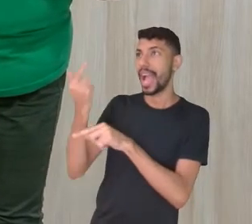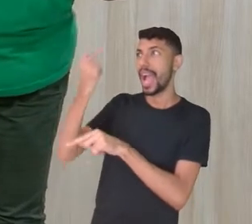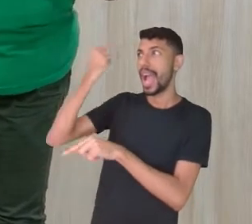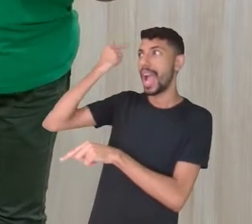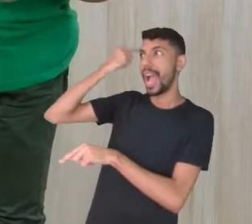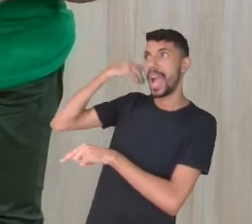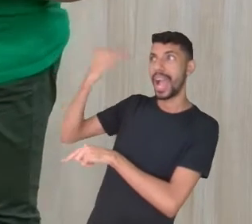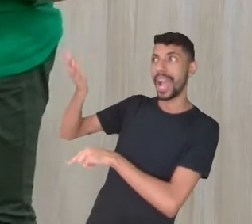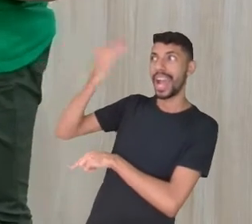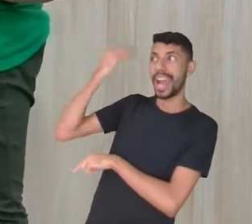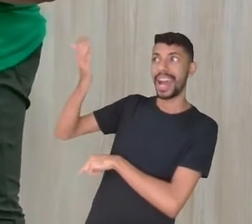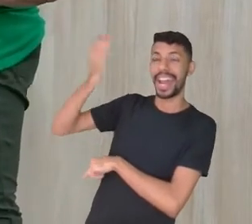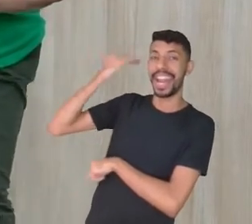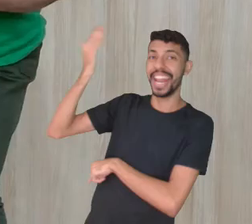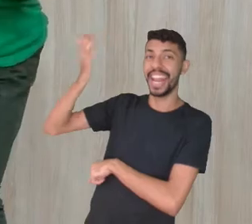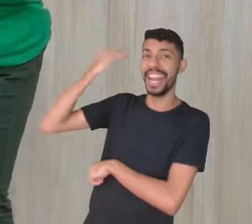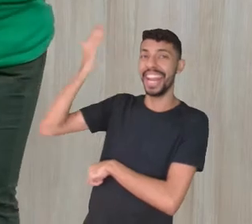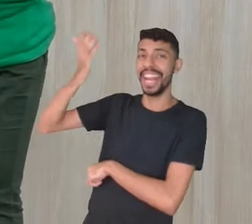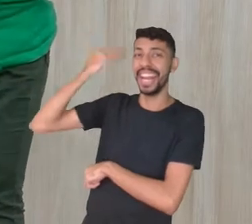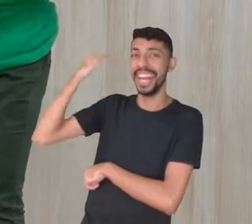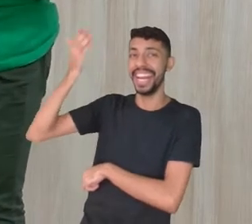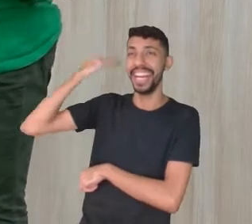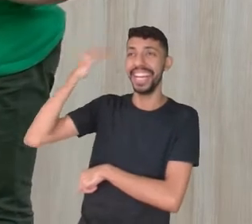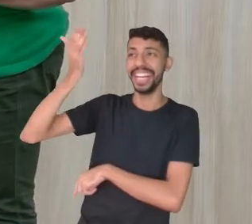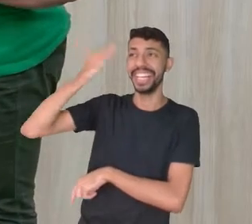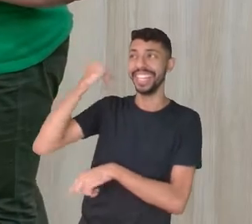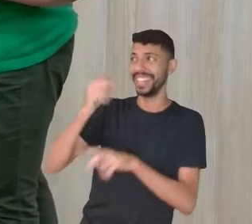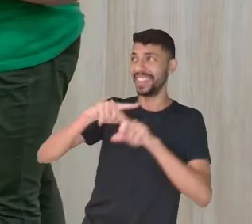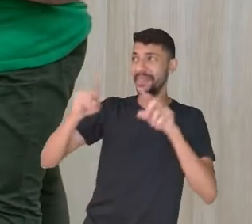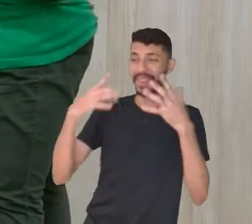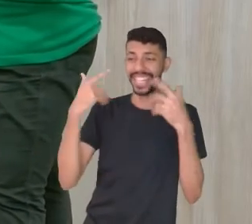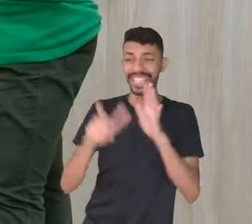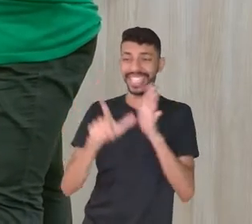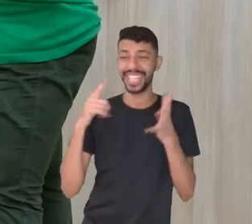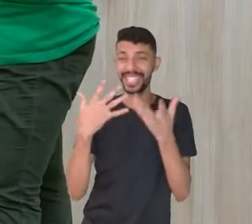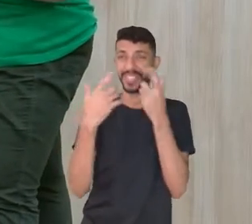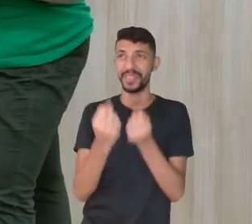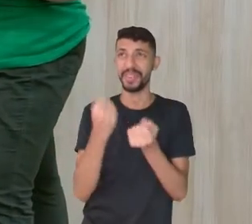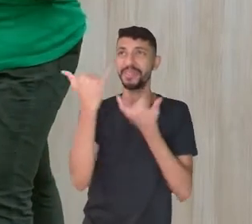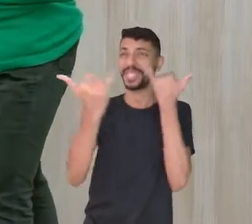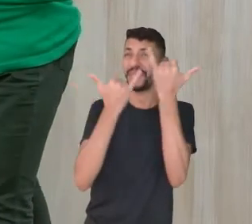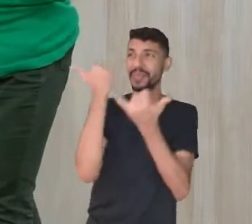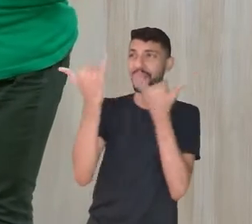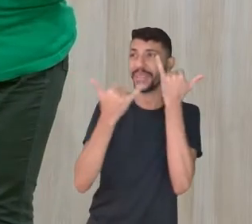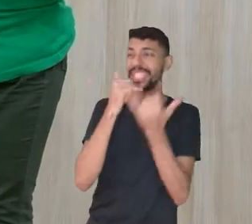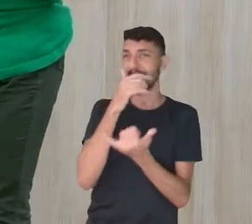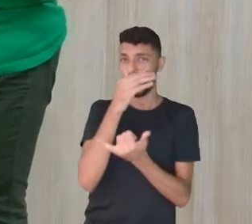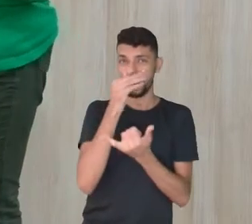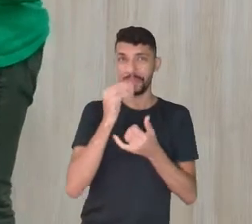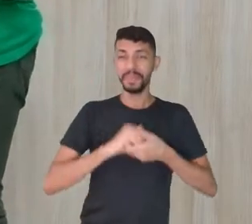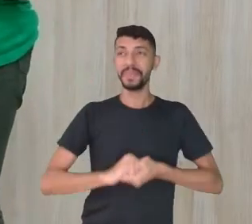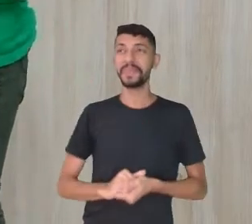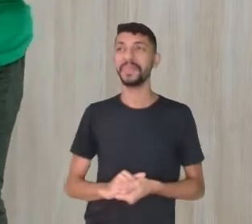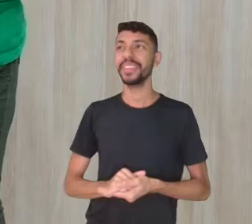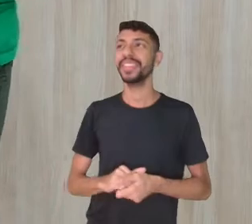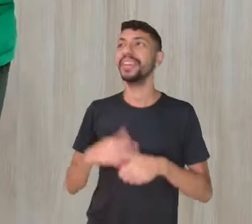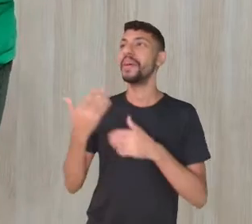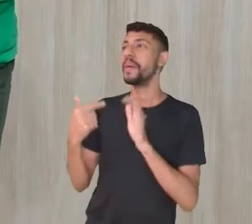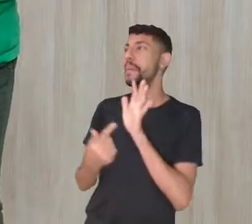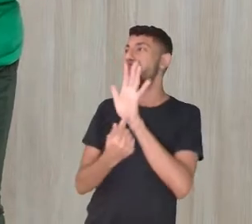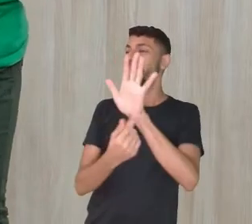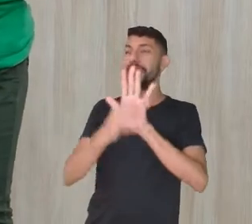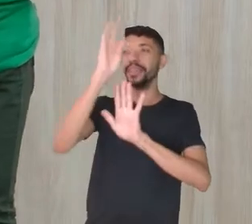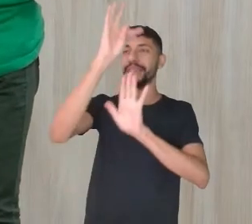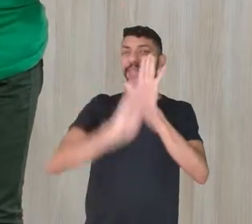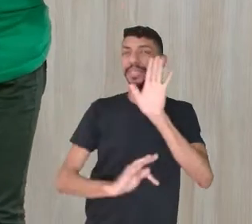décadas atrás. Vamos lá, mas vamos antes para algumas informações. Então, aqui, ó, vamos ver o que é. Eu trouxe esse texto, a gente vai